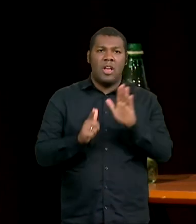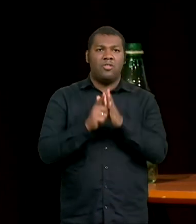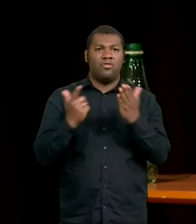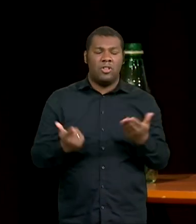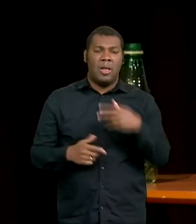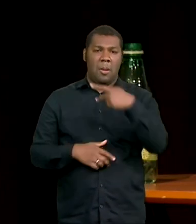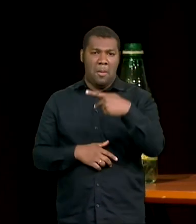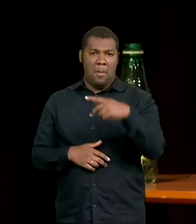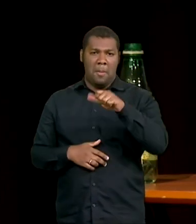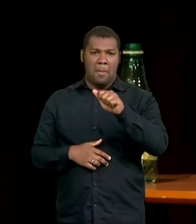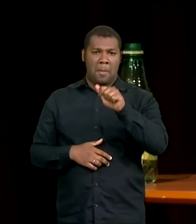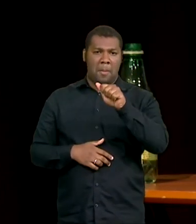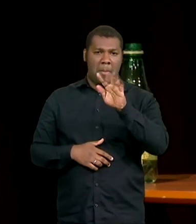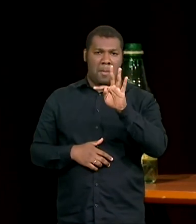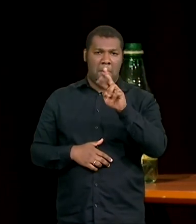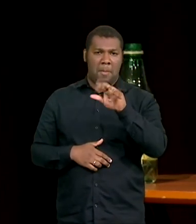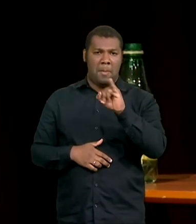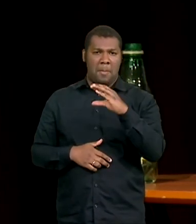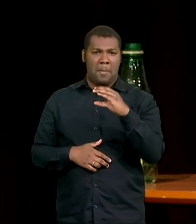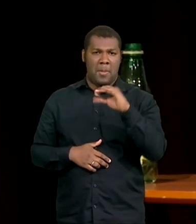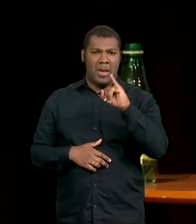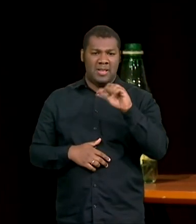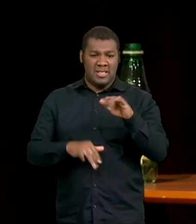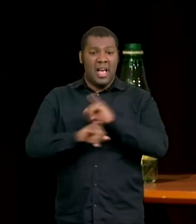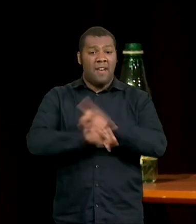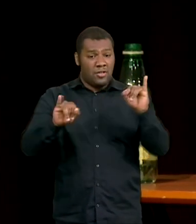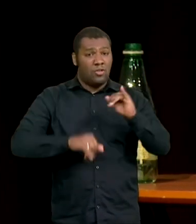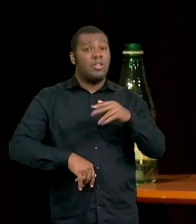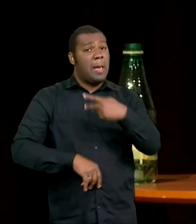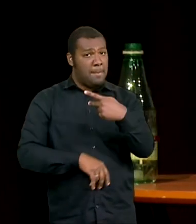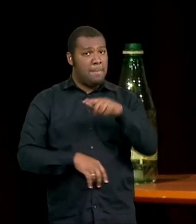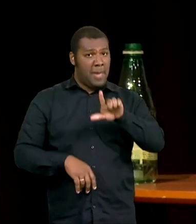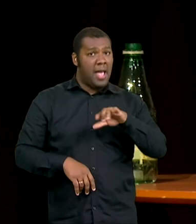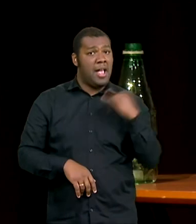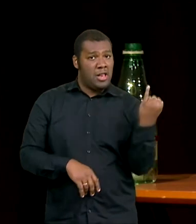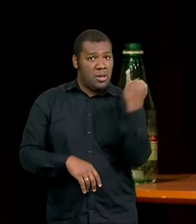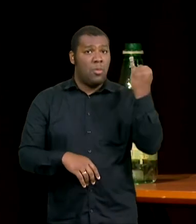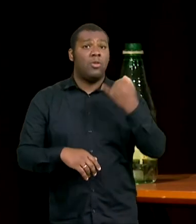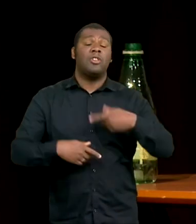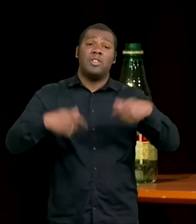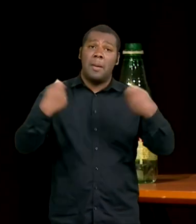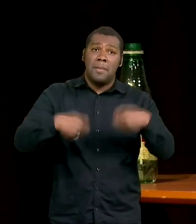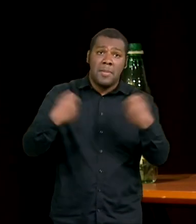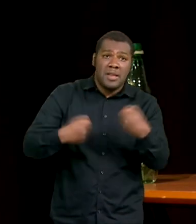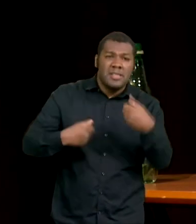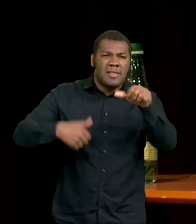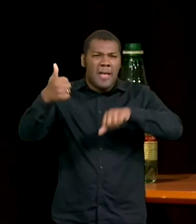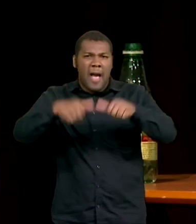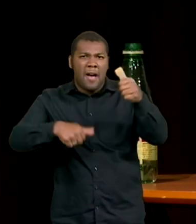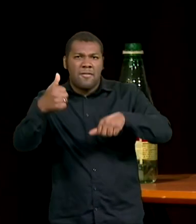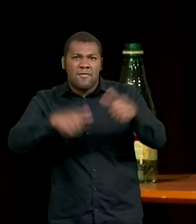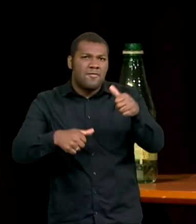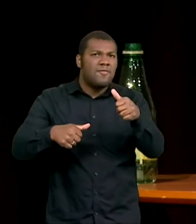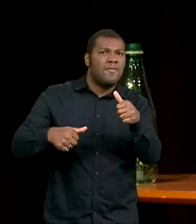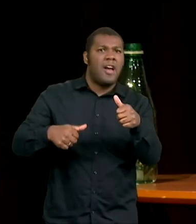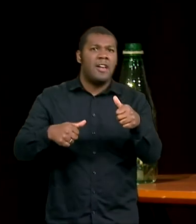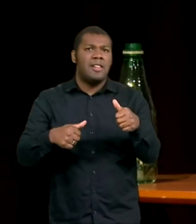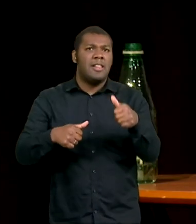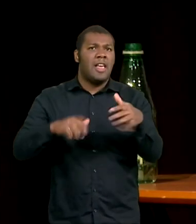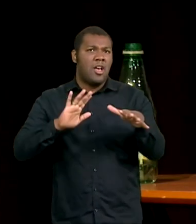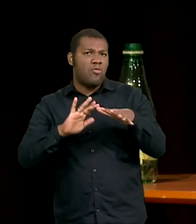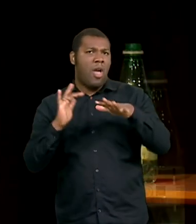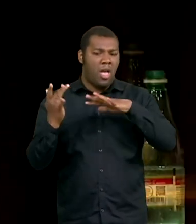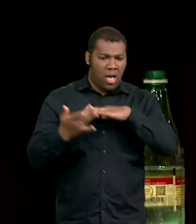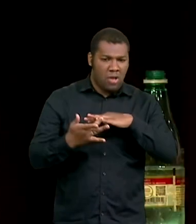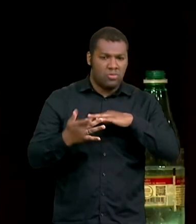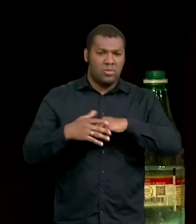Patrícia Campos Melo, a regulação é necessária e deve levar em conta os algoritmos que definem o funcionamento das redes